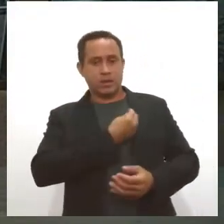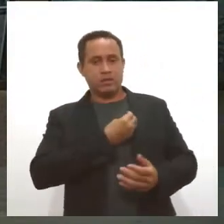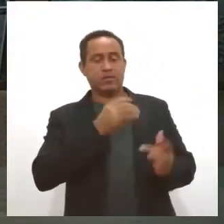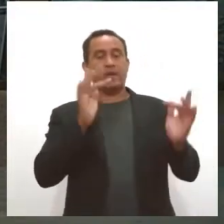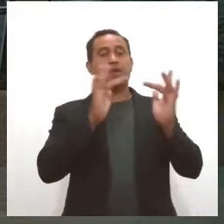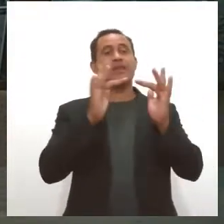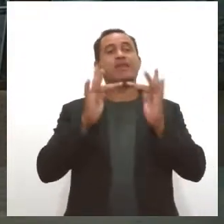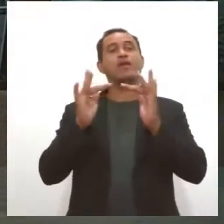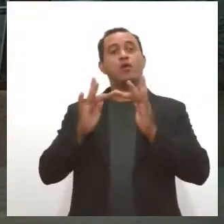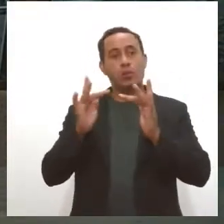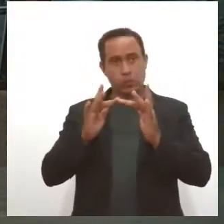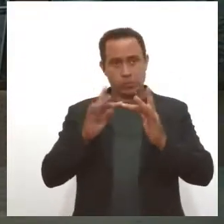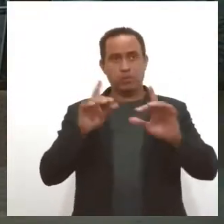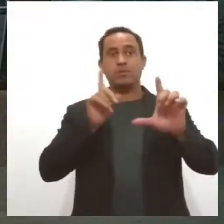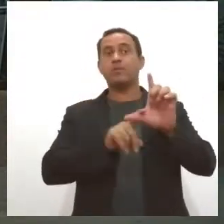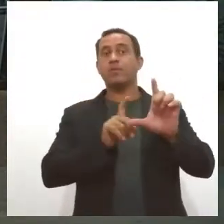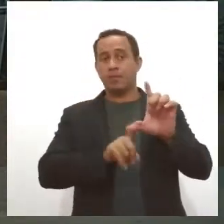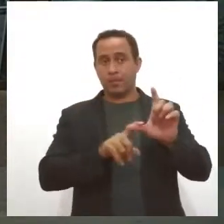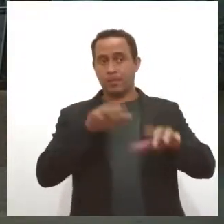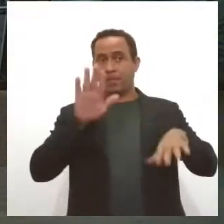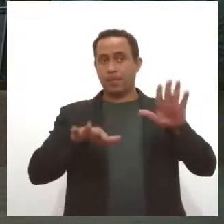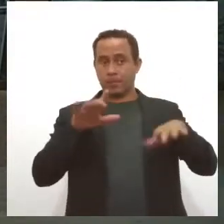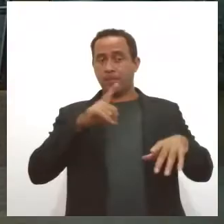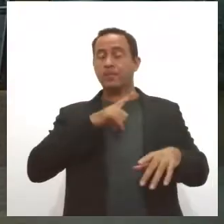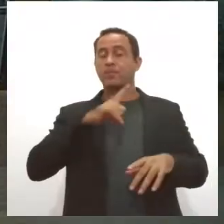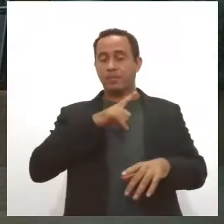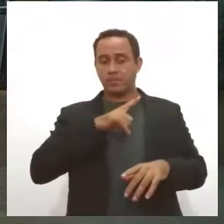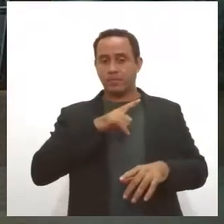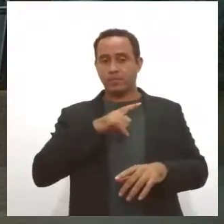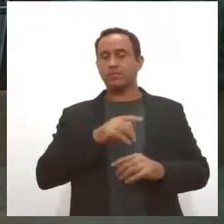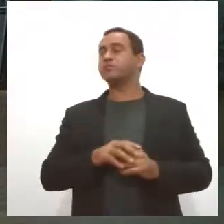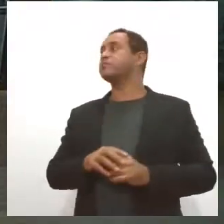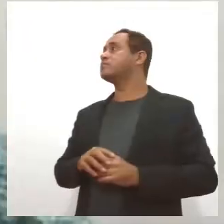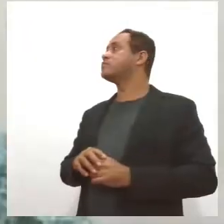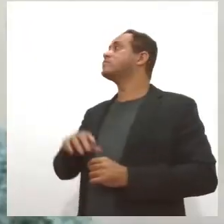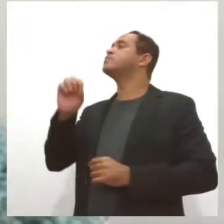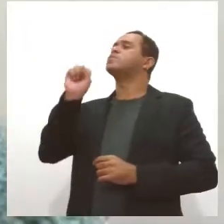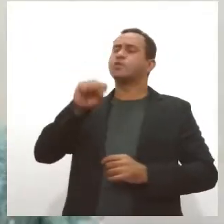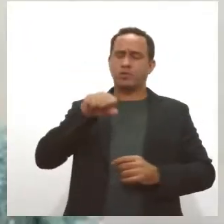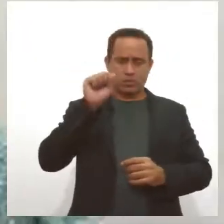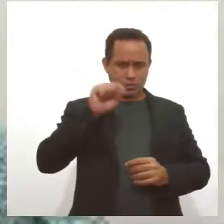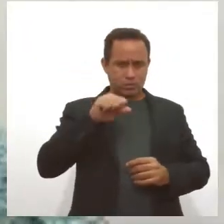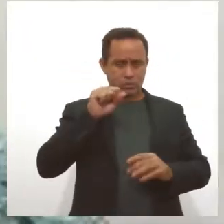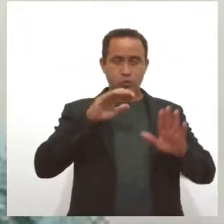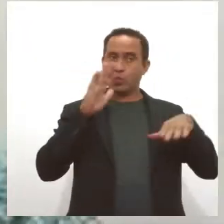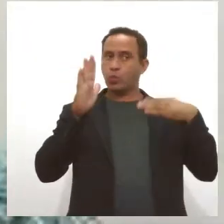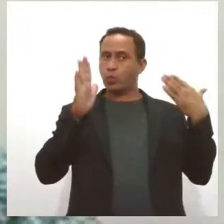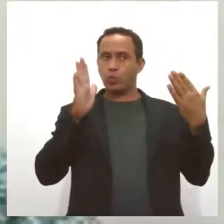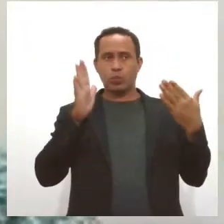depende e deve ter. Isso, todo esse trabalho, toda essa